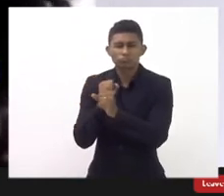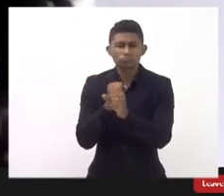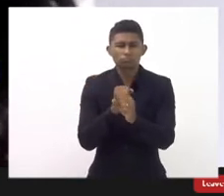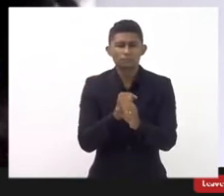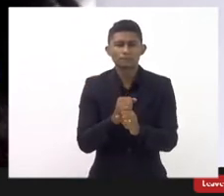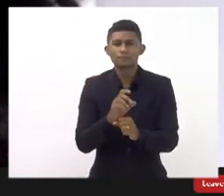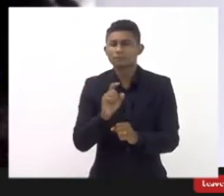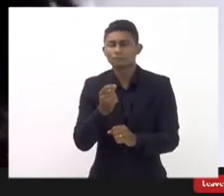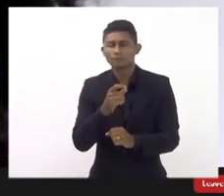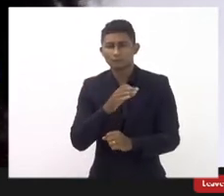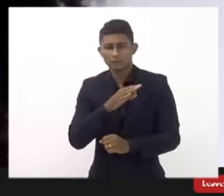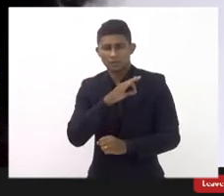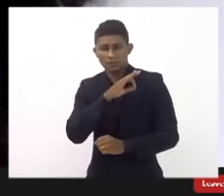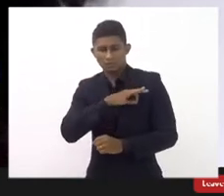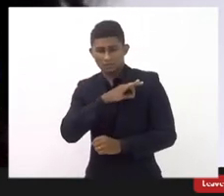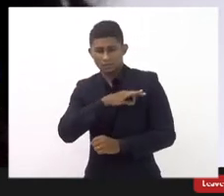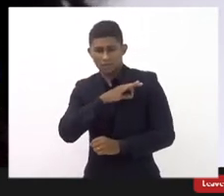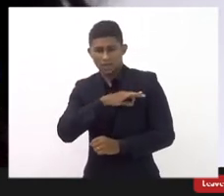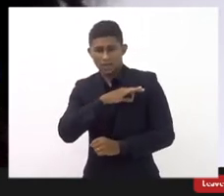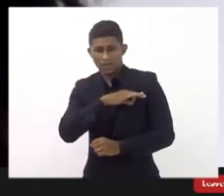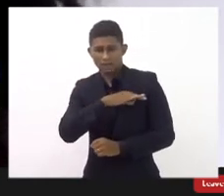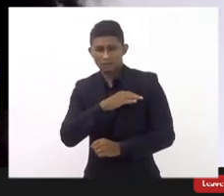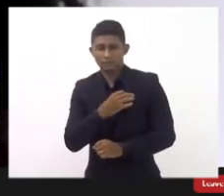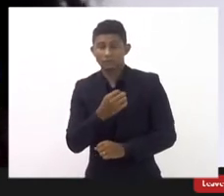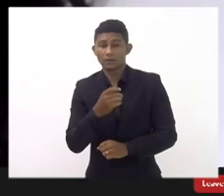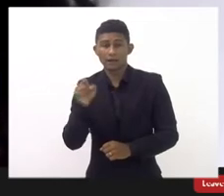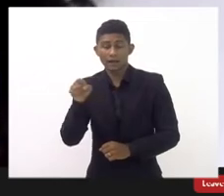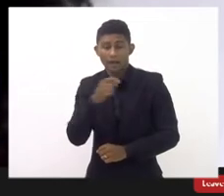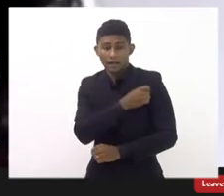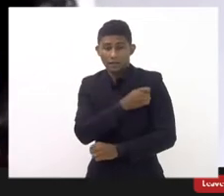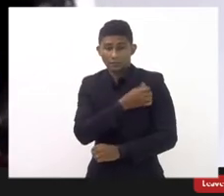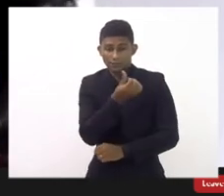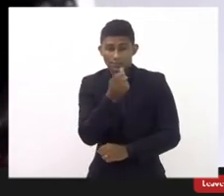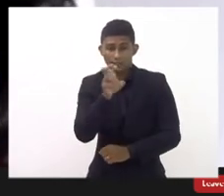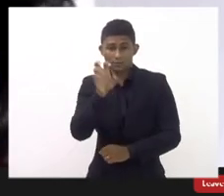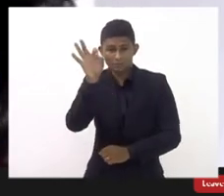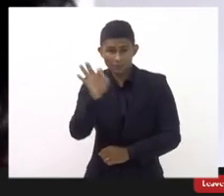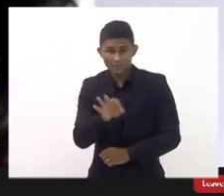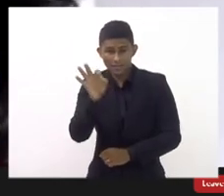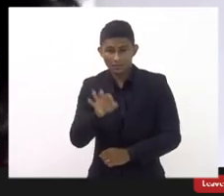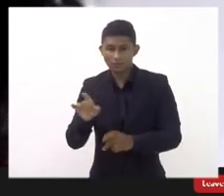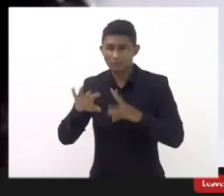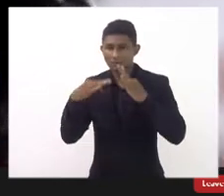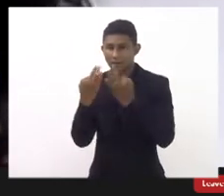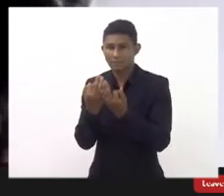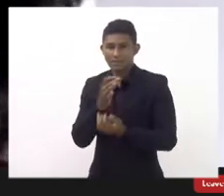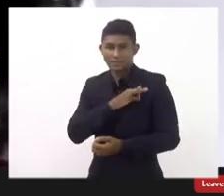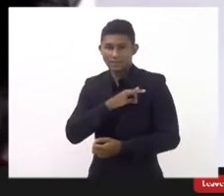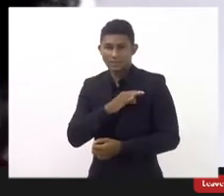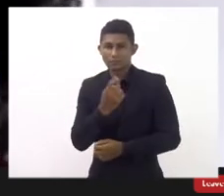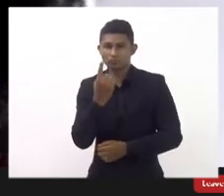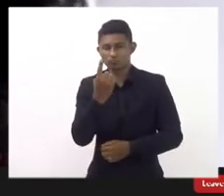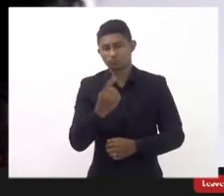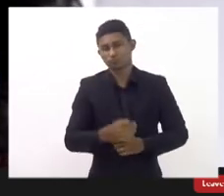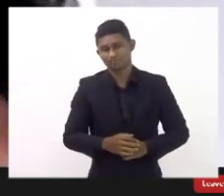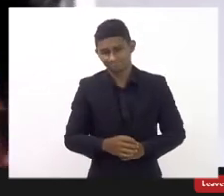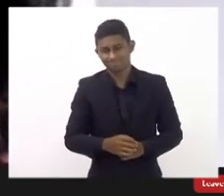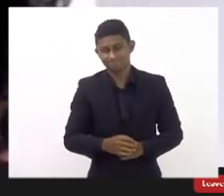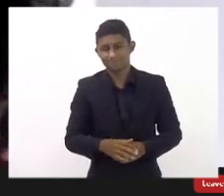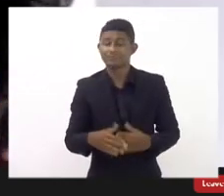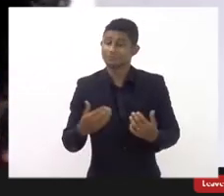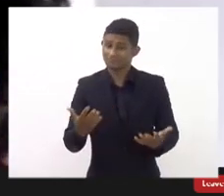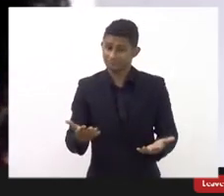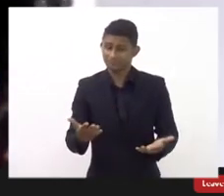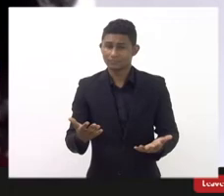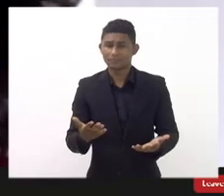um salário mínimo para 65% desses estudantes, né? Então, pelo argumento do perfil socioeconômico, mas